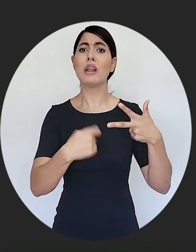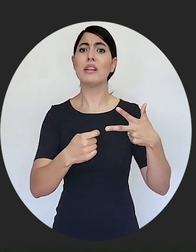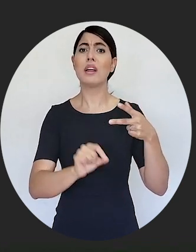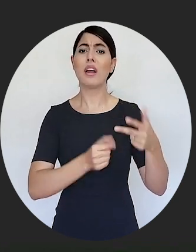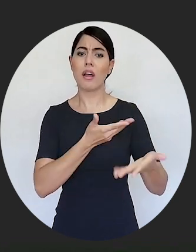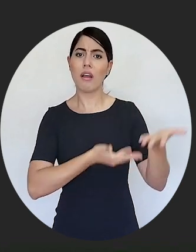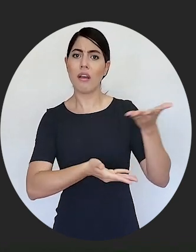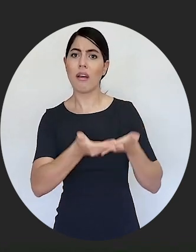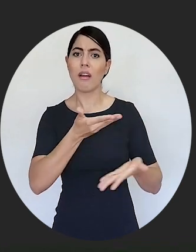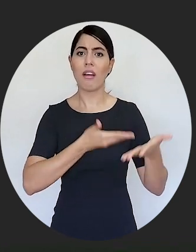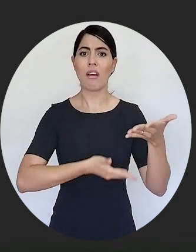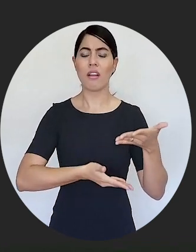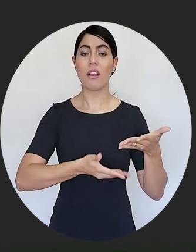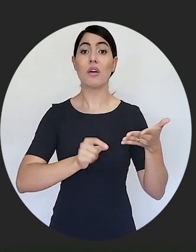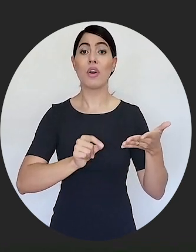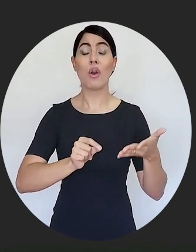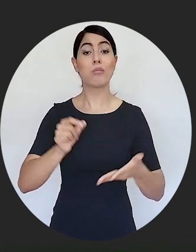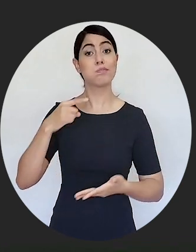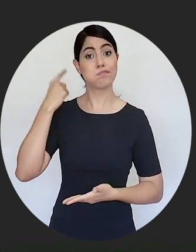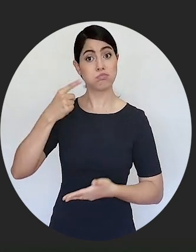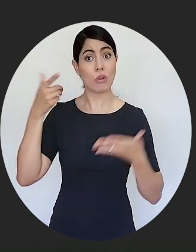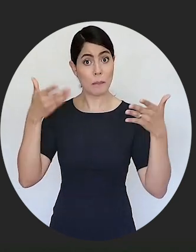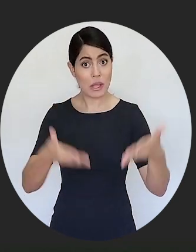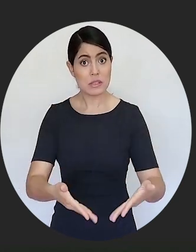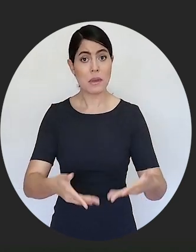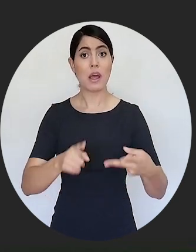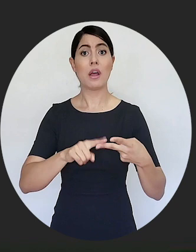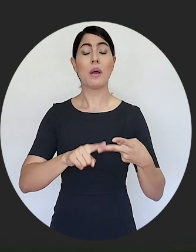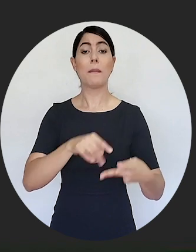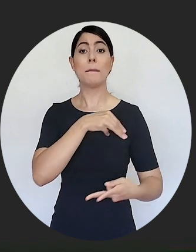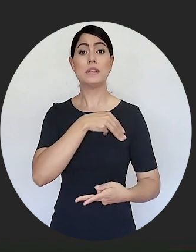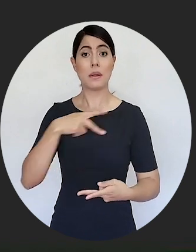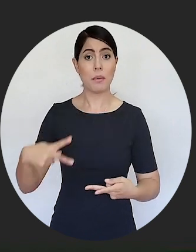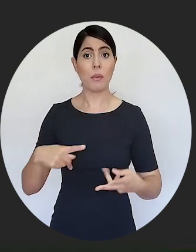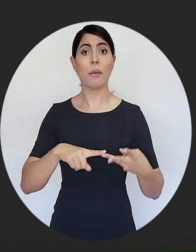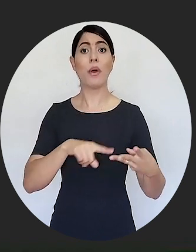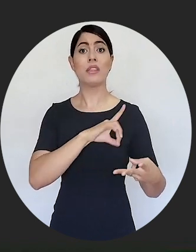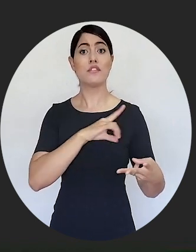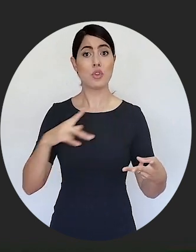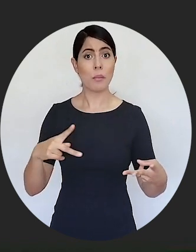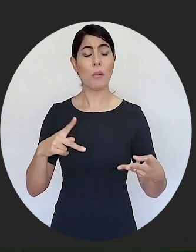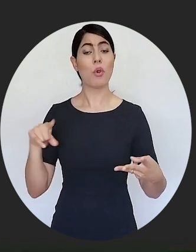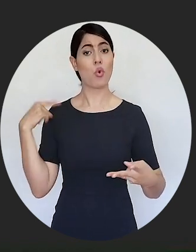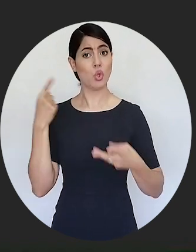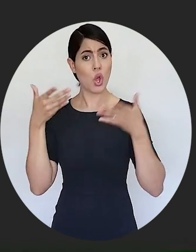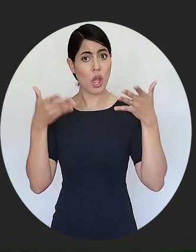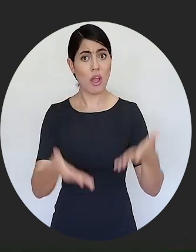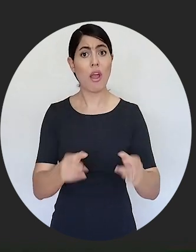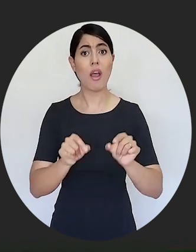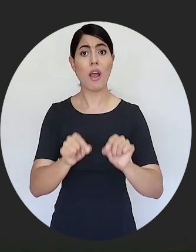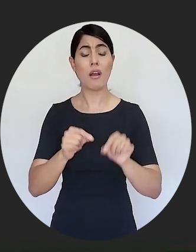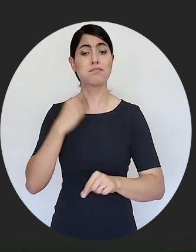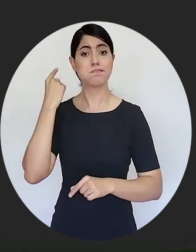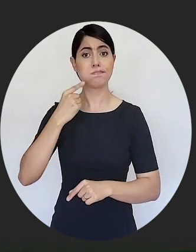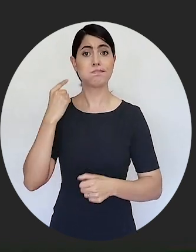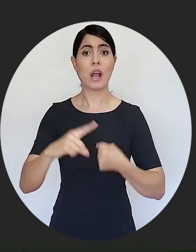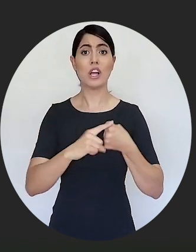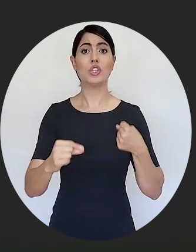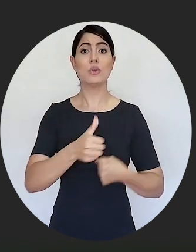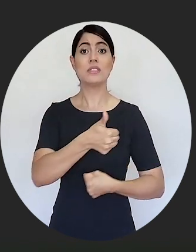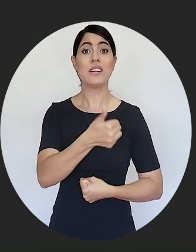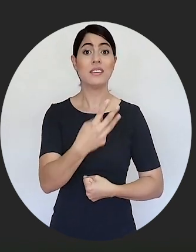ser em colaboração com os advogados, com os membros do Ministério Público, com os defensores públicos, porque nós, advogados, já foi dito, está lá no